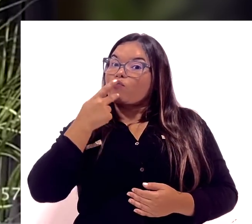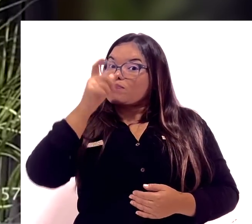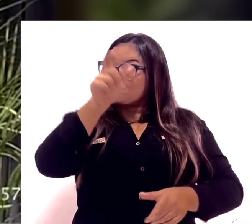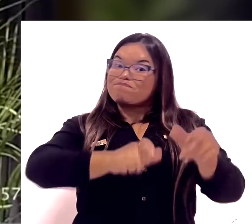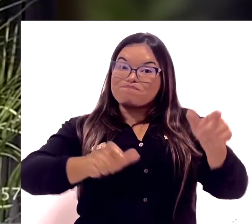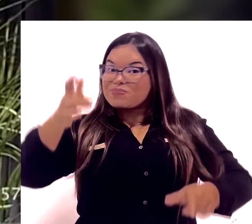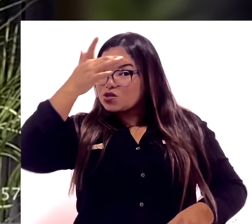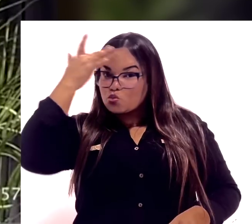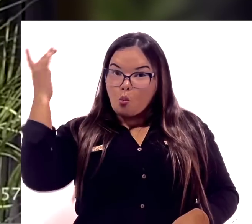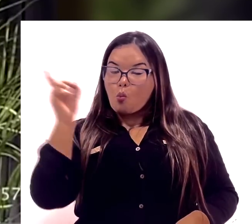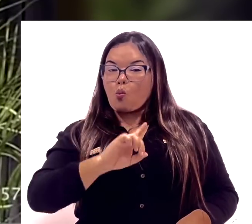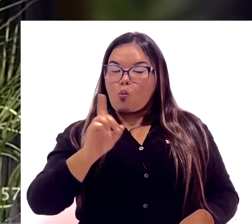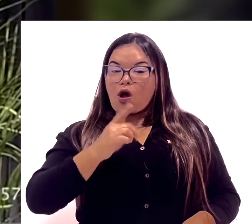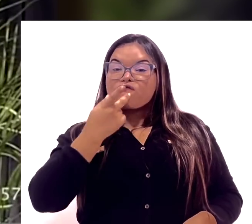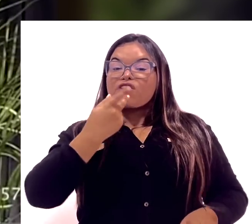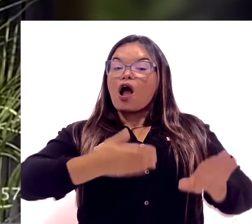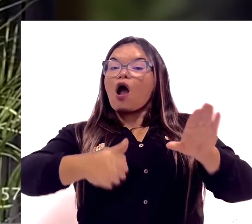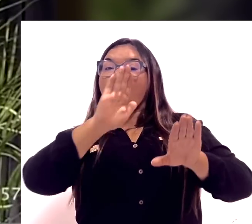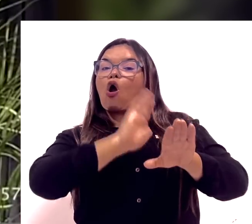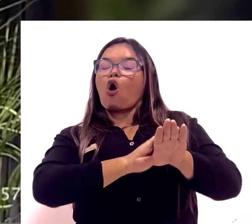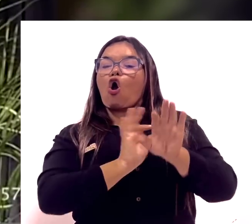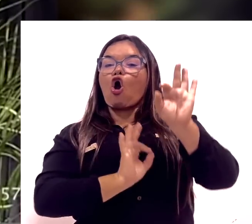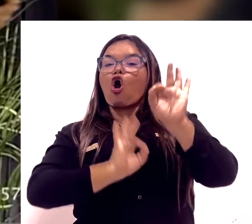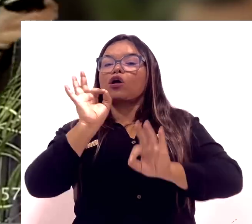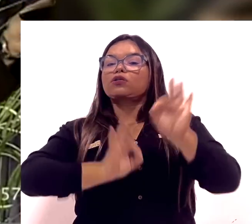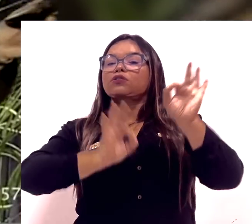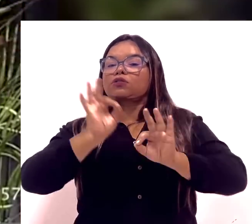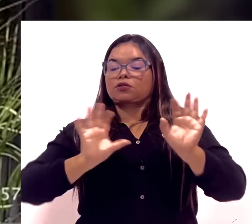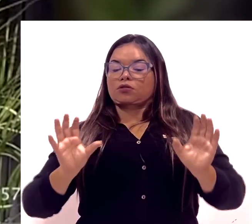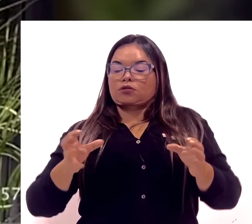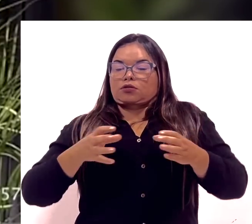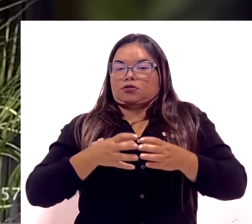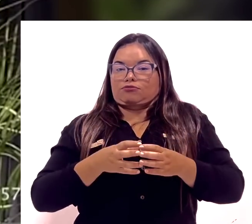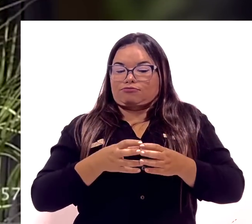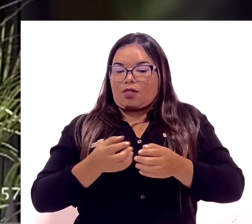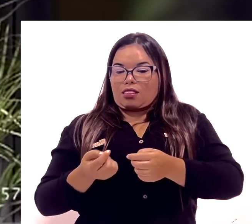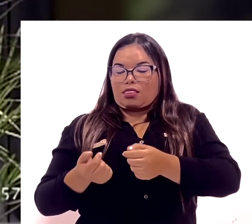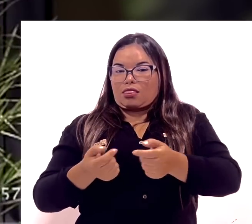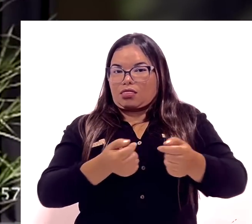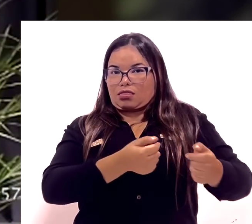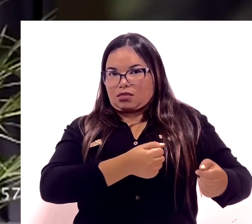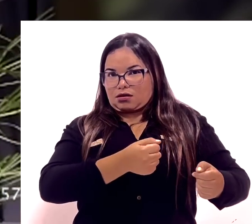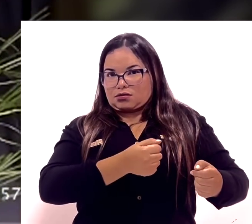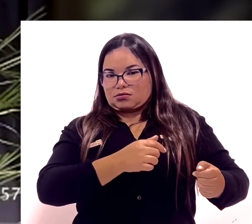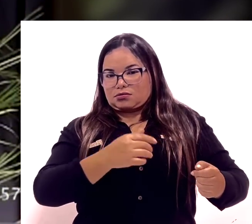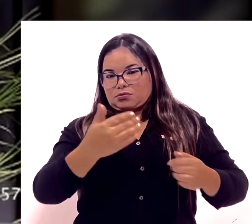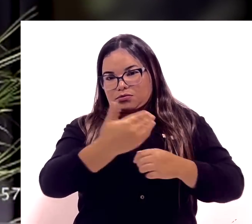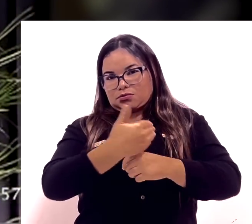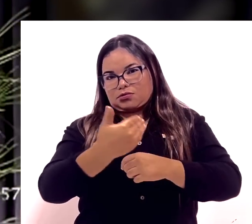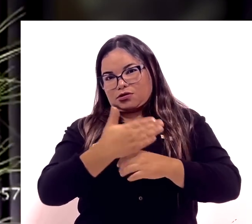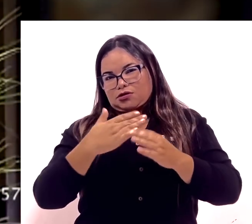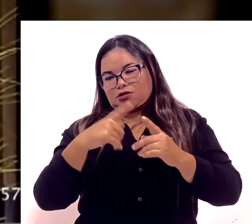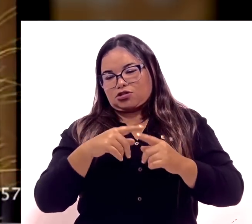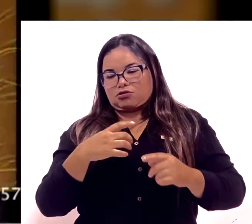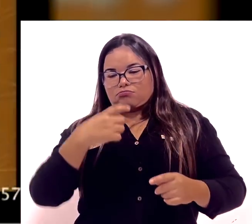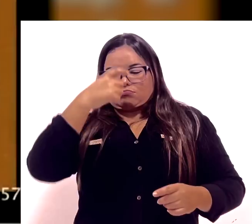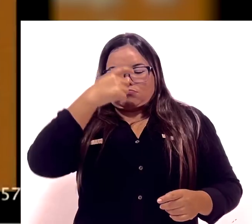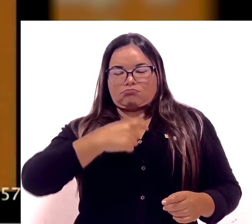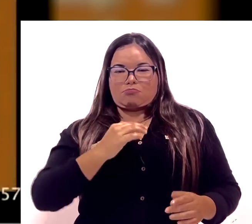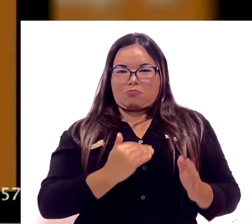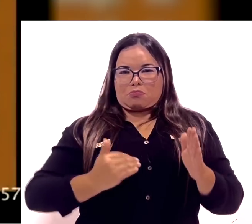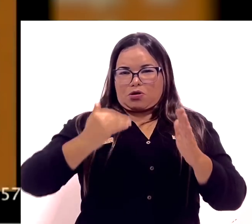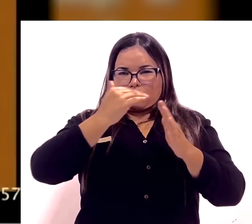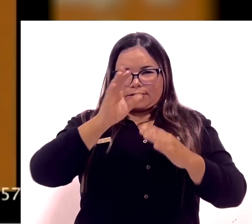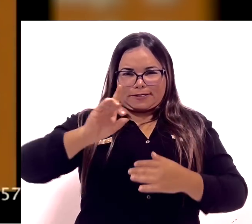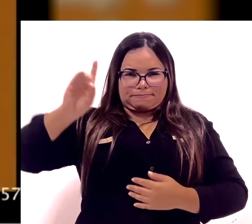seus próprios membros e que se coloca agora acima de Deus. A Bíblia diz, mas